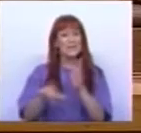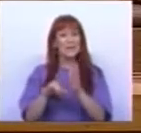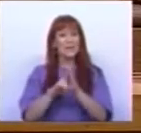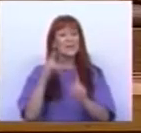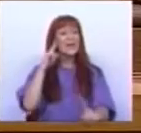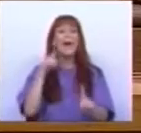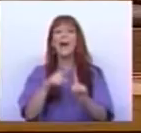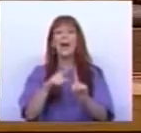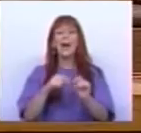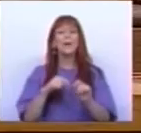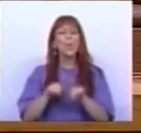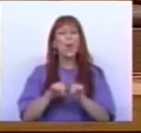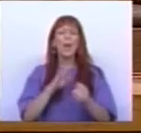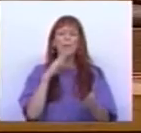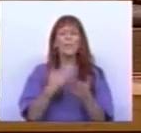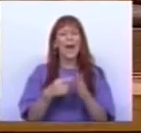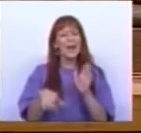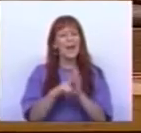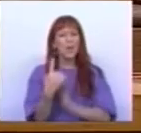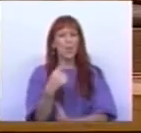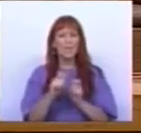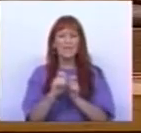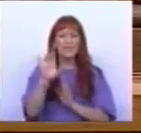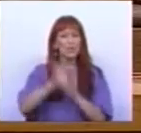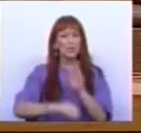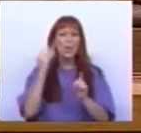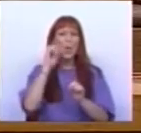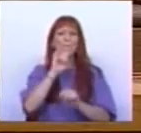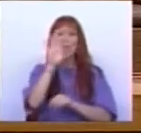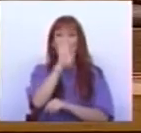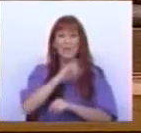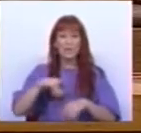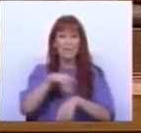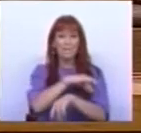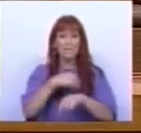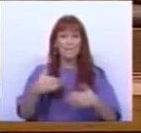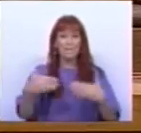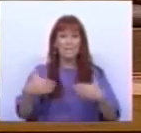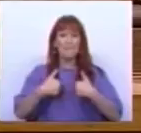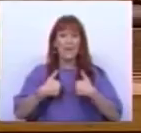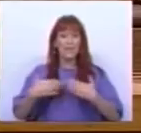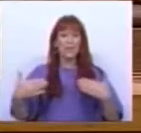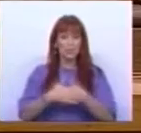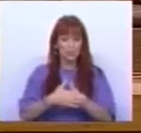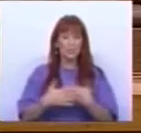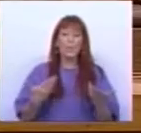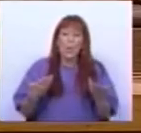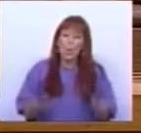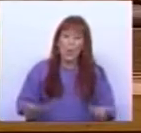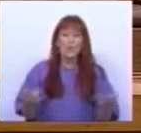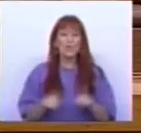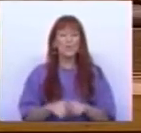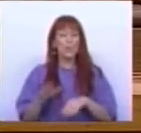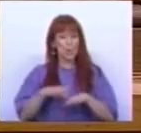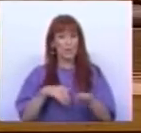com vista a ficarmos dotados de uma lei que define as condições em que se pode praticar a morte medicamente assistida. E hoje,